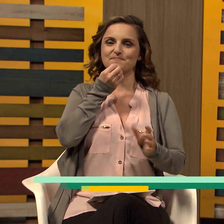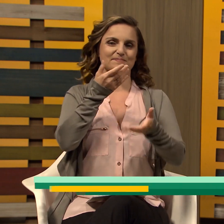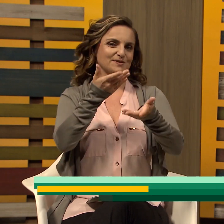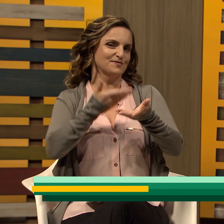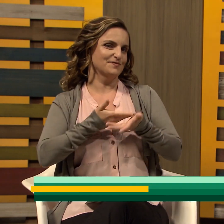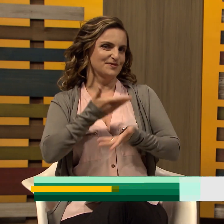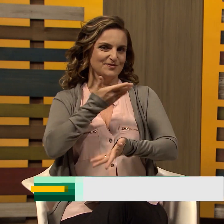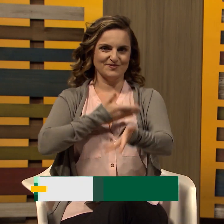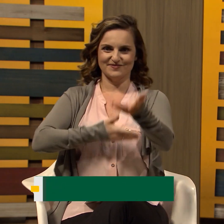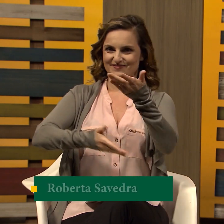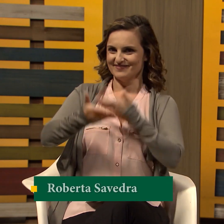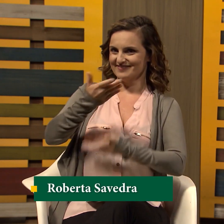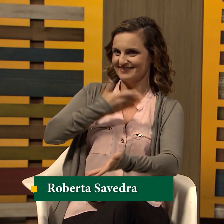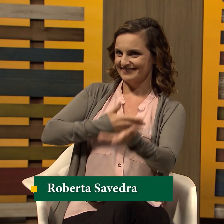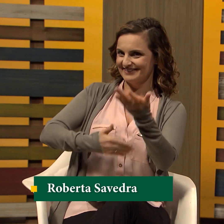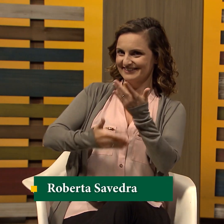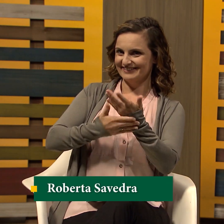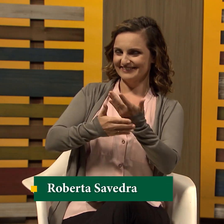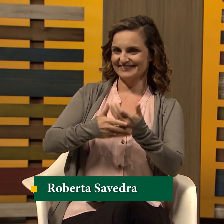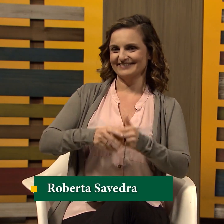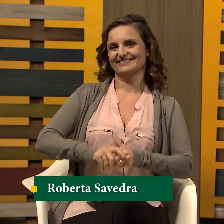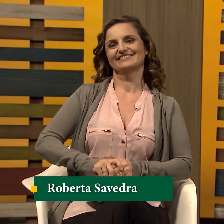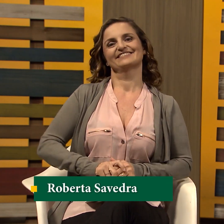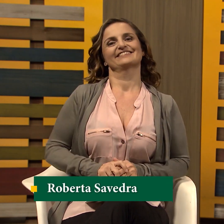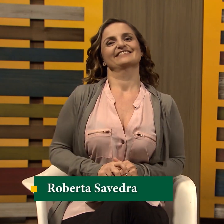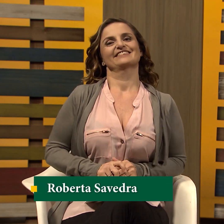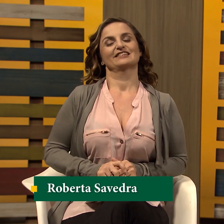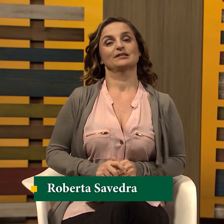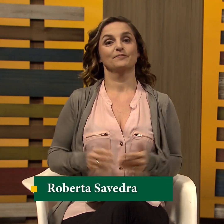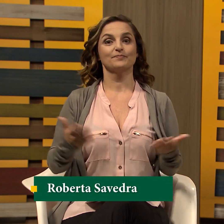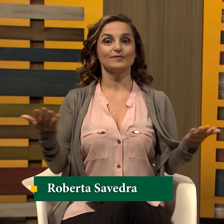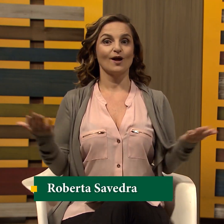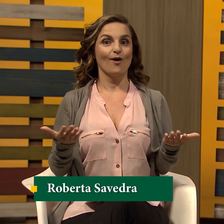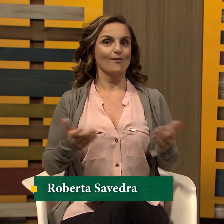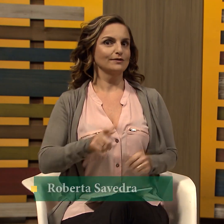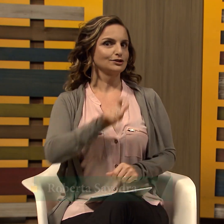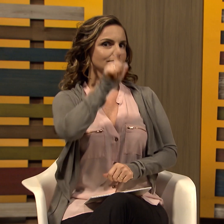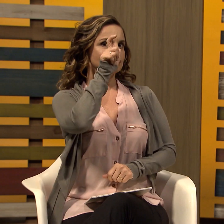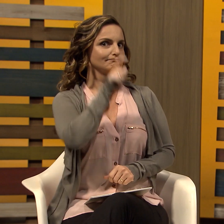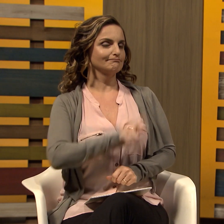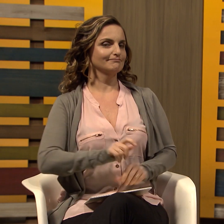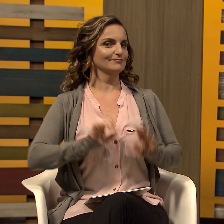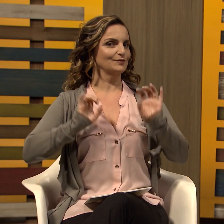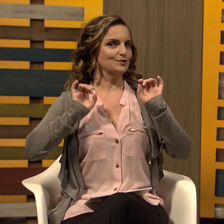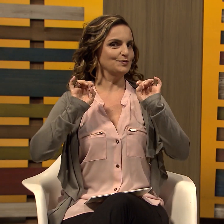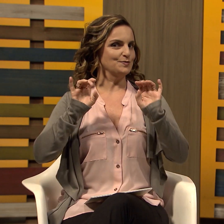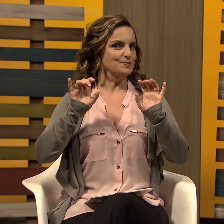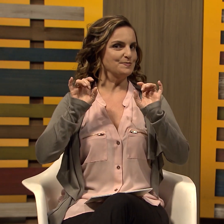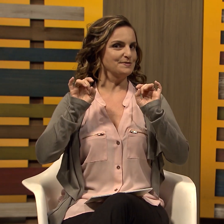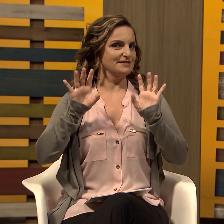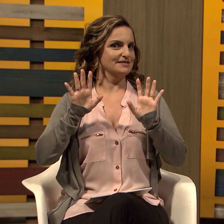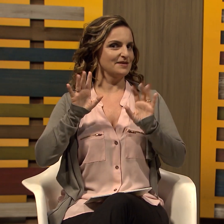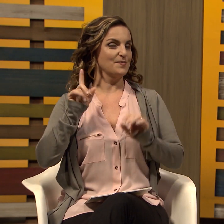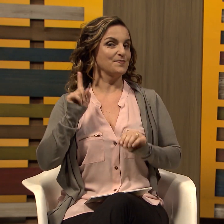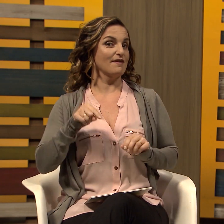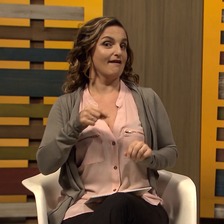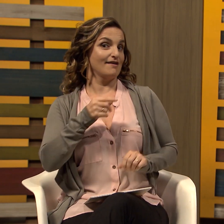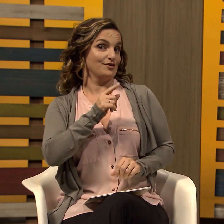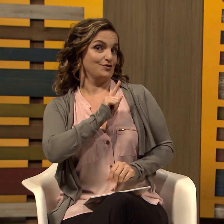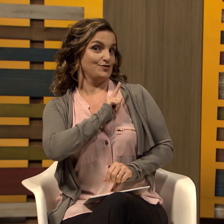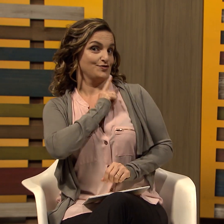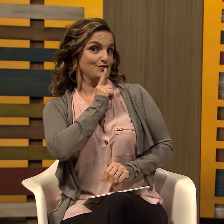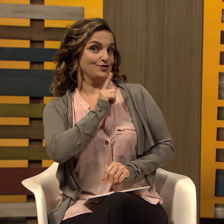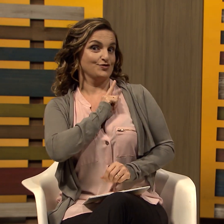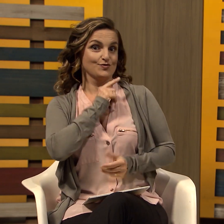Olá, sejam bem-vindos a mais um episódio do Bate-Papo em Libras. Hoje temos uma convidada